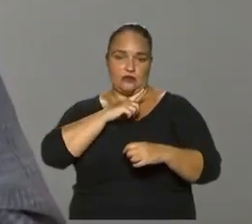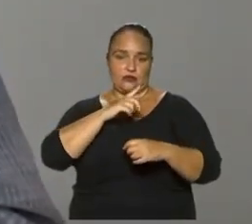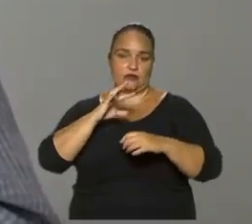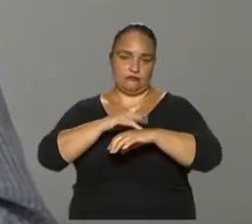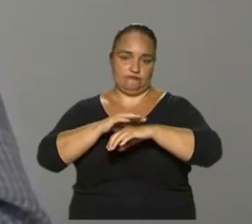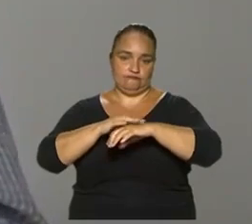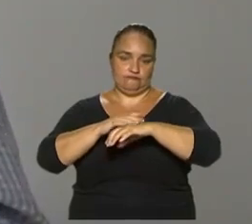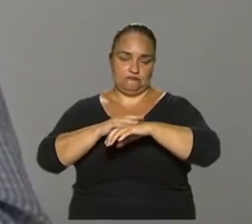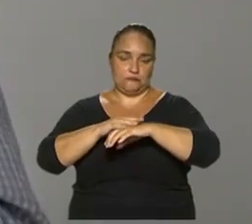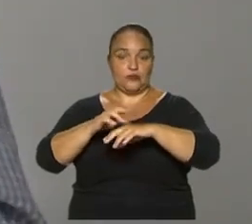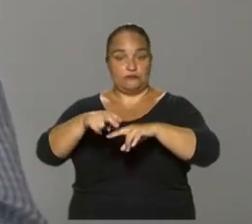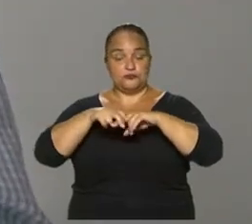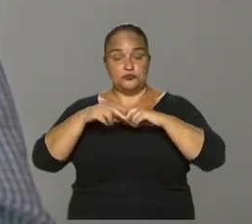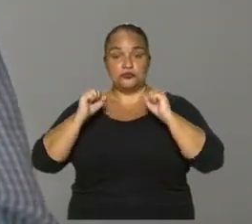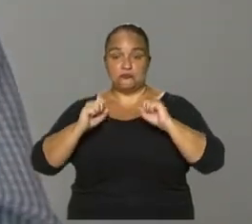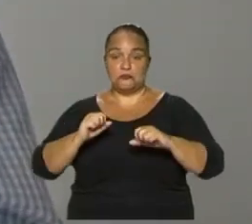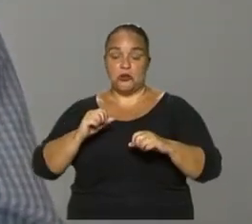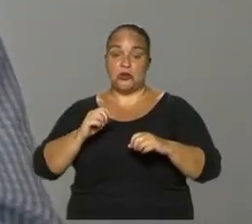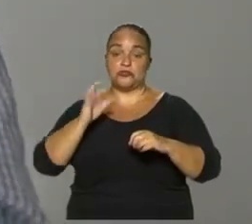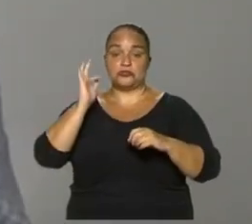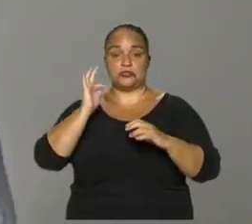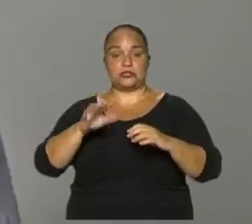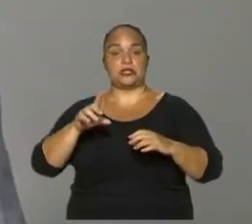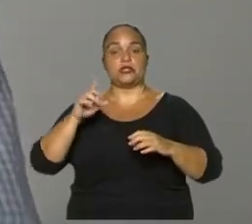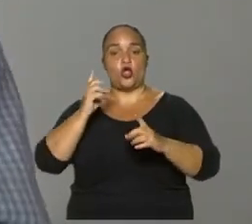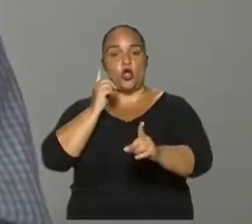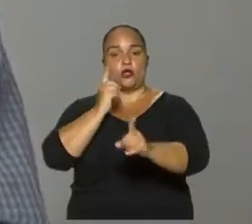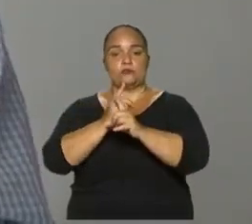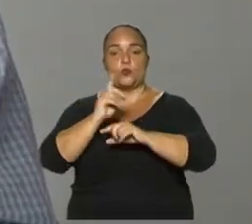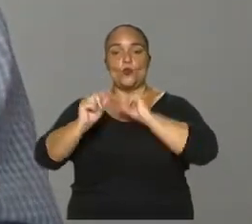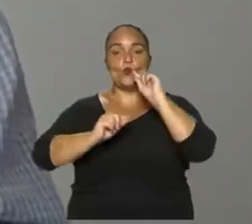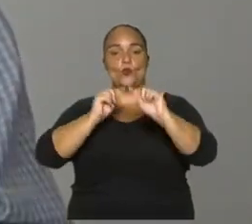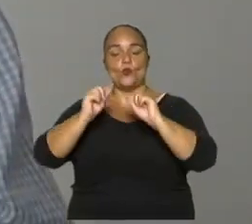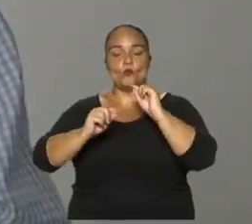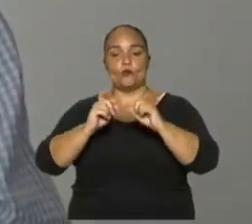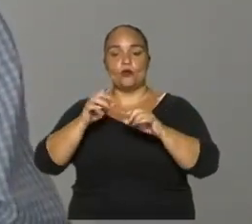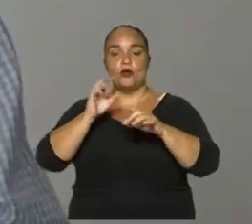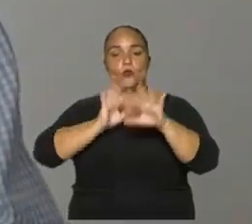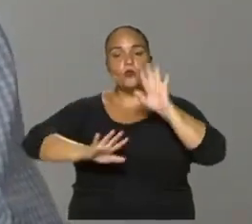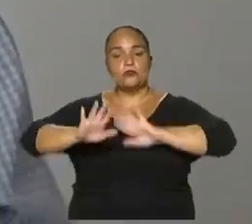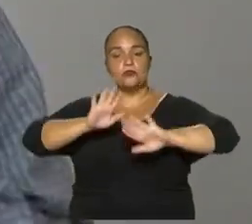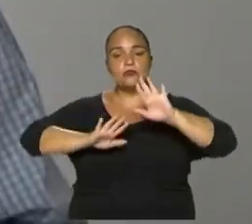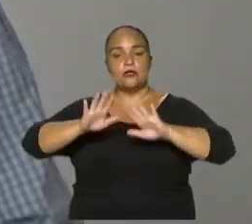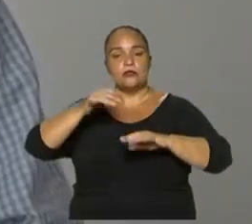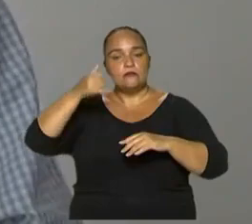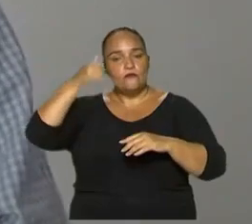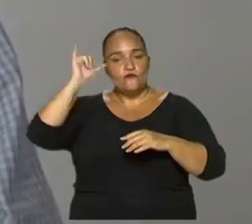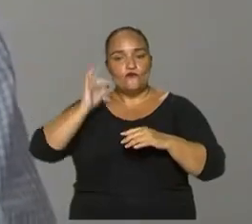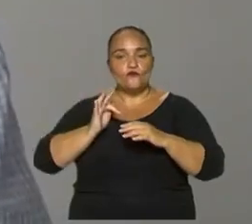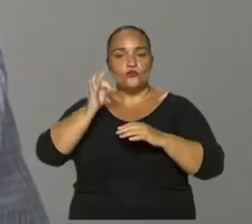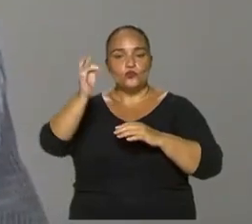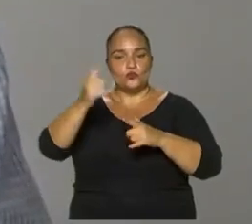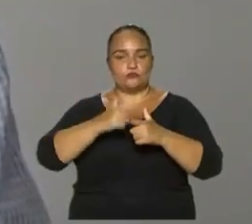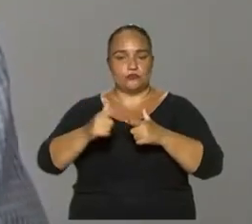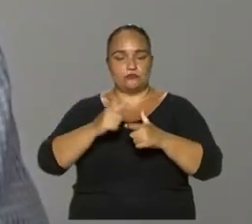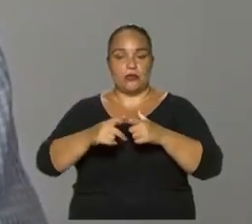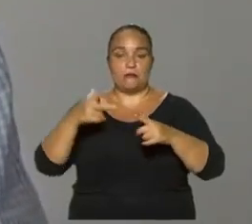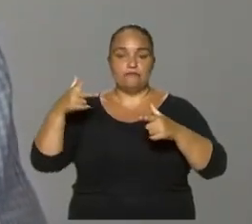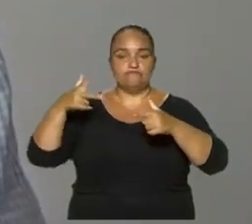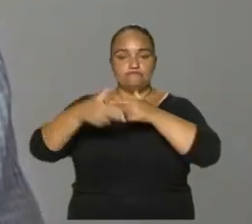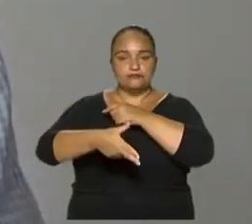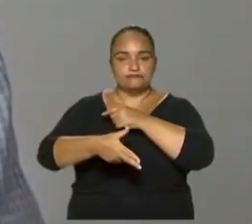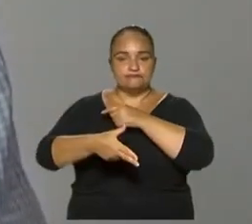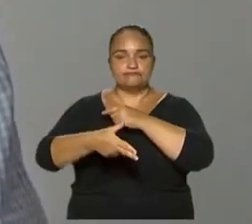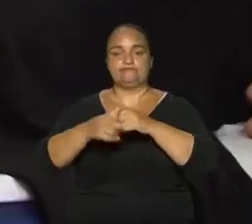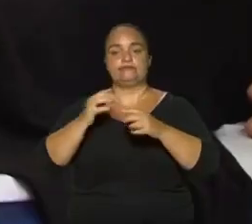gente poderá diagnosticar e tratar esse indivíduo, prevenindo sequelas e interrompendo a cadeia de transmissão